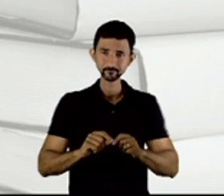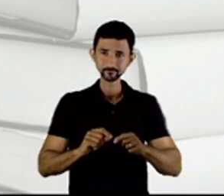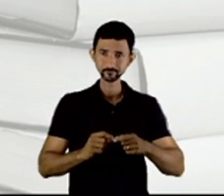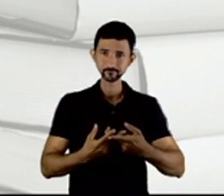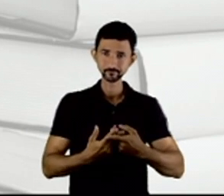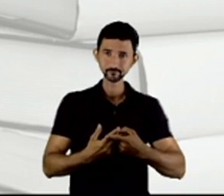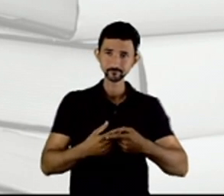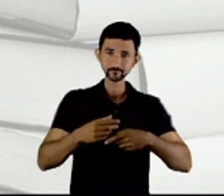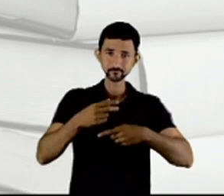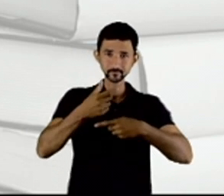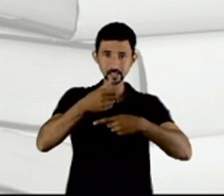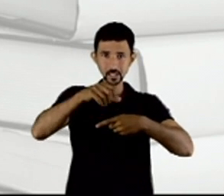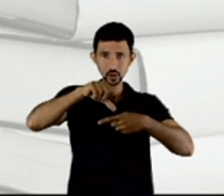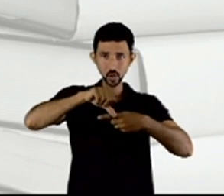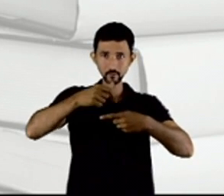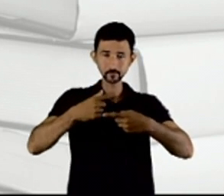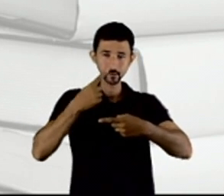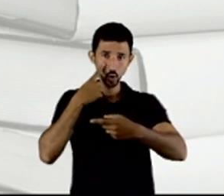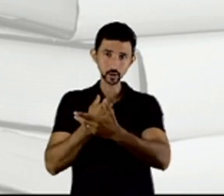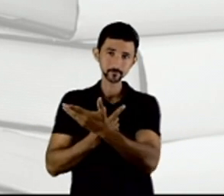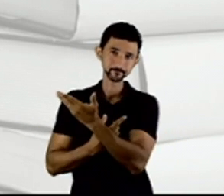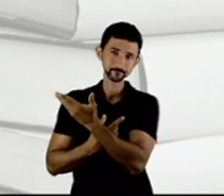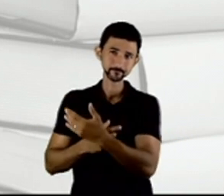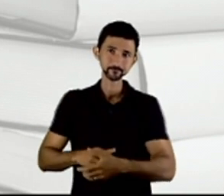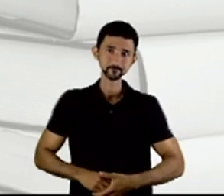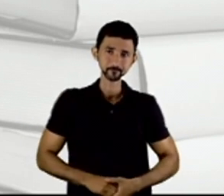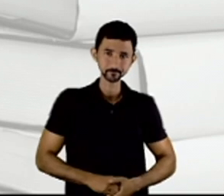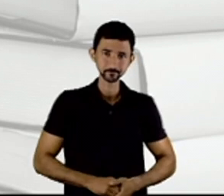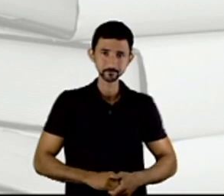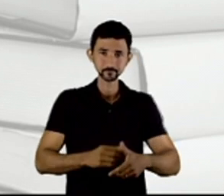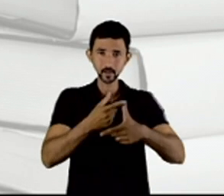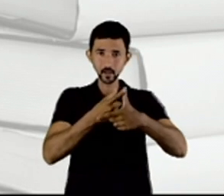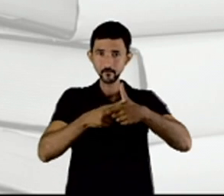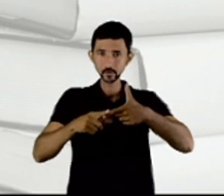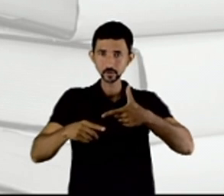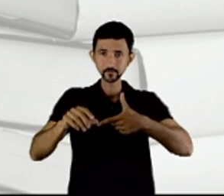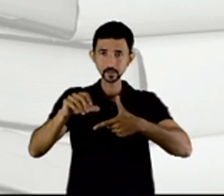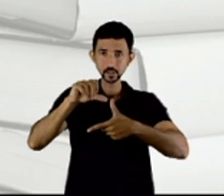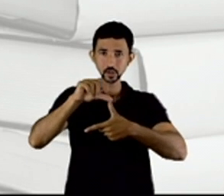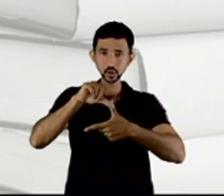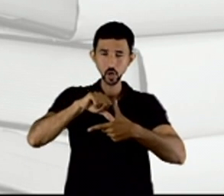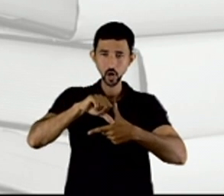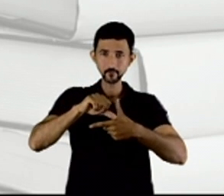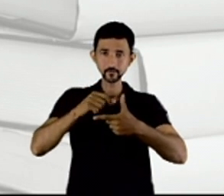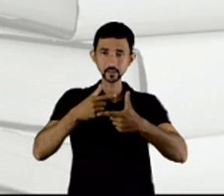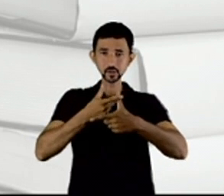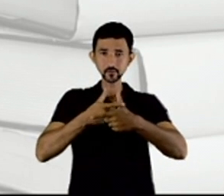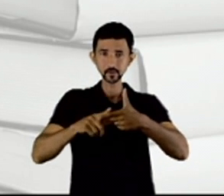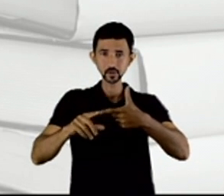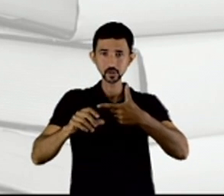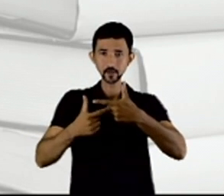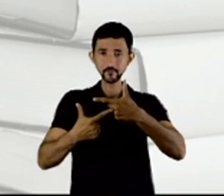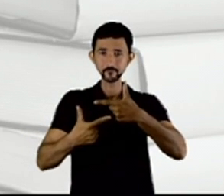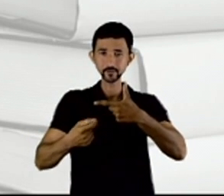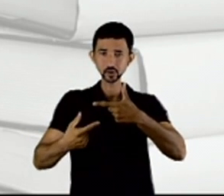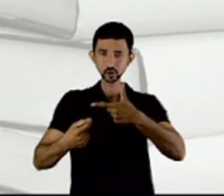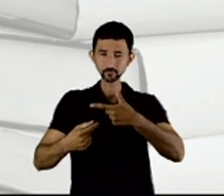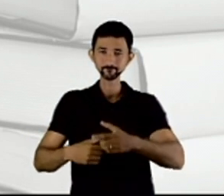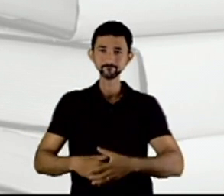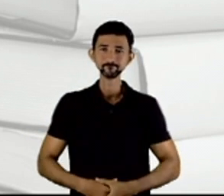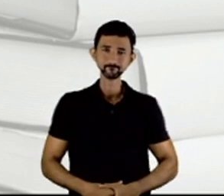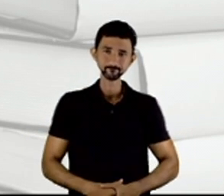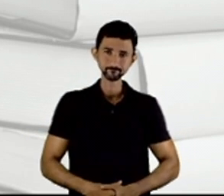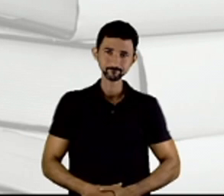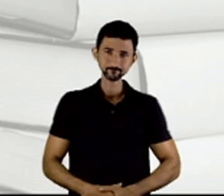9 para 20. Então, o que eu faço? Eu vou dividir o 9 por 20, certo? E